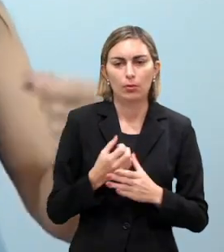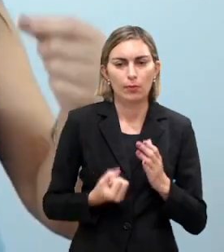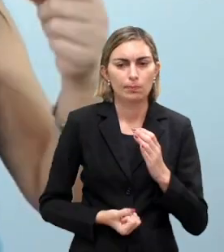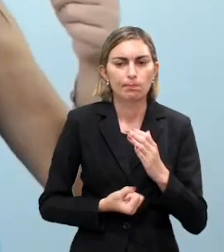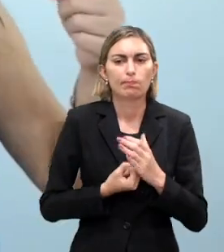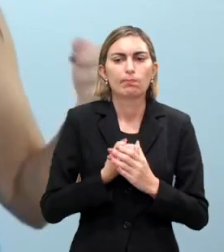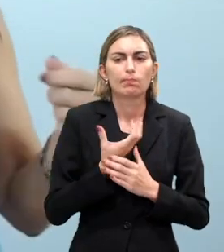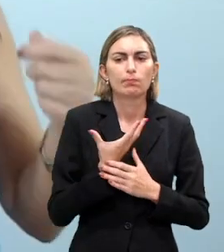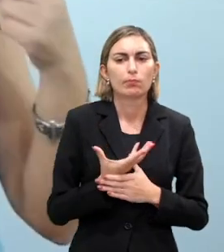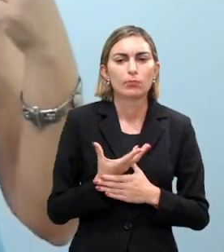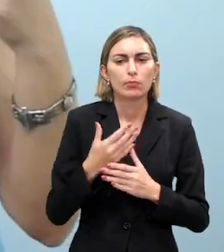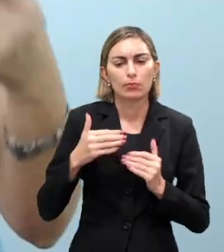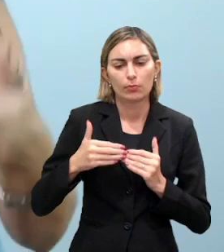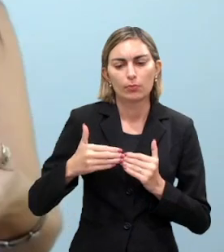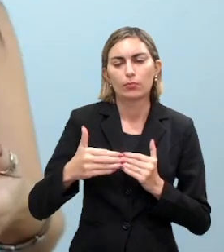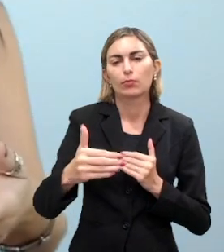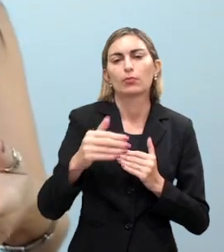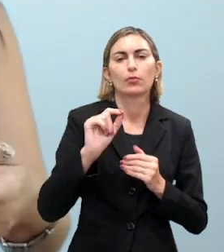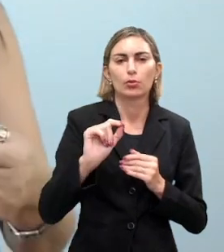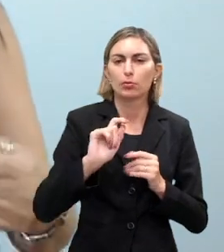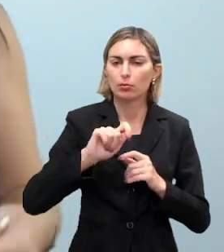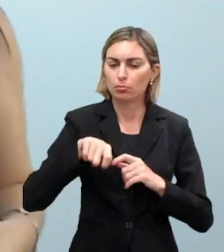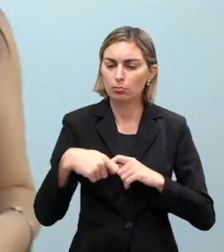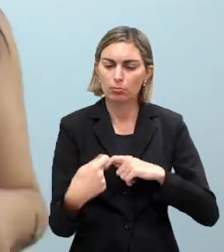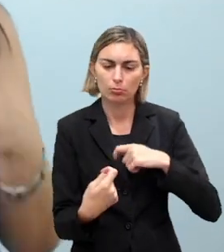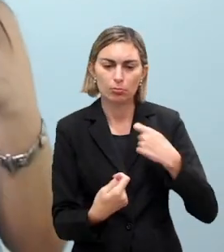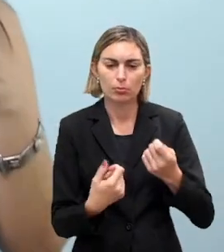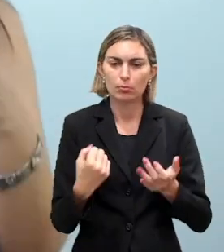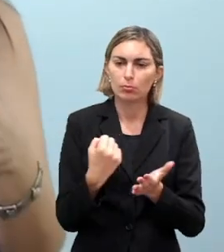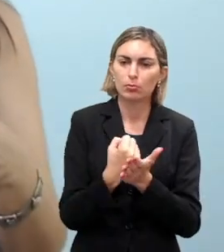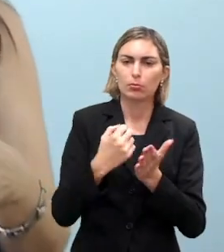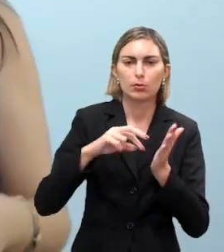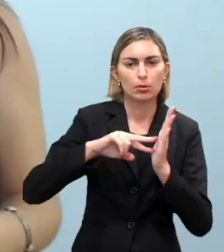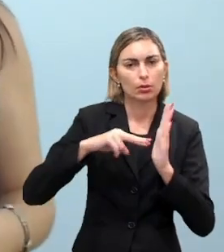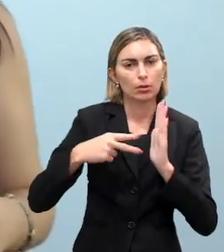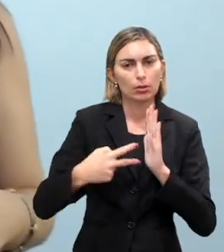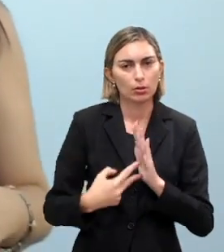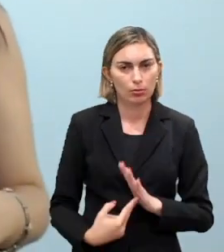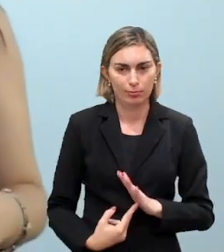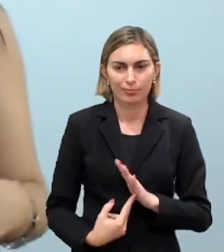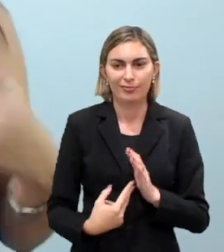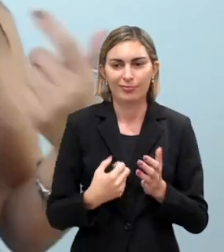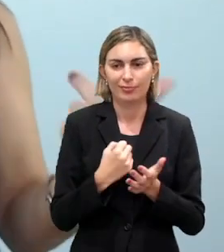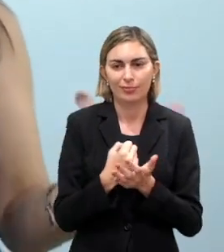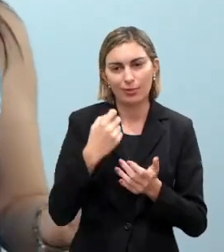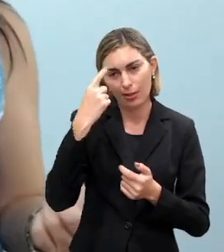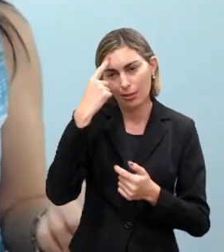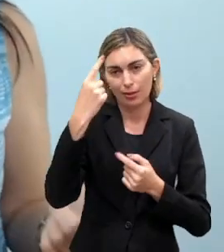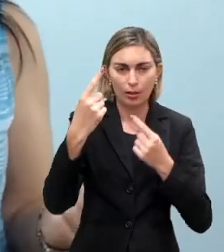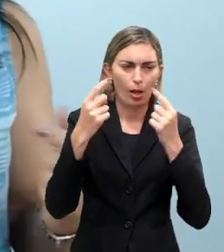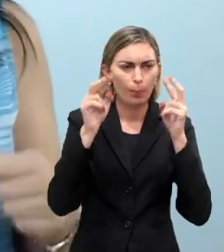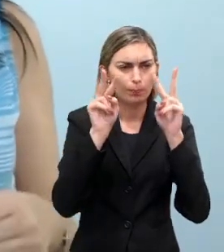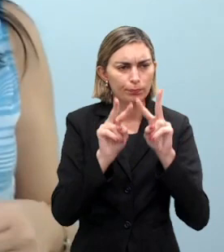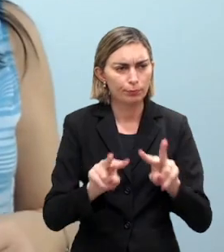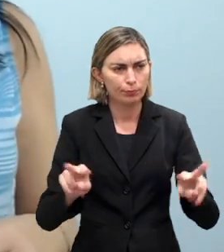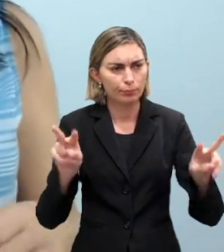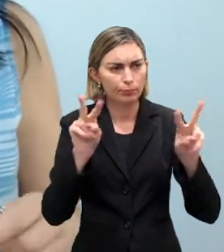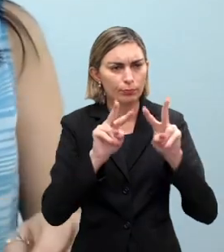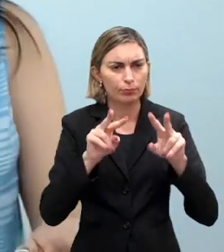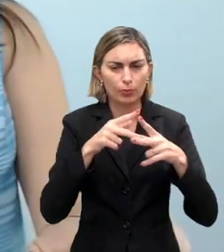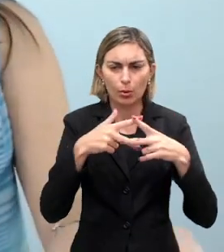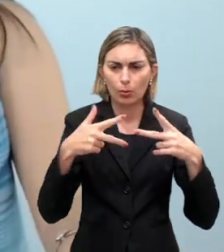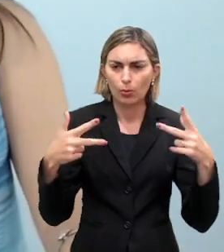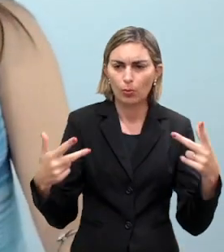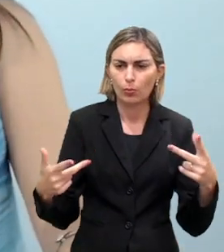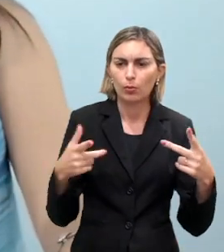manifestar através dos signos, né? Então, a ideia aqui é observar alguns signos que eu